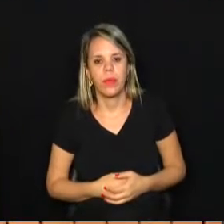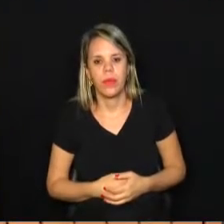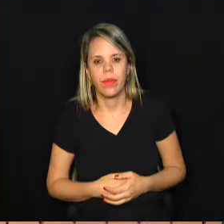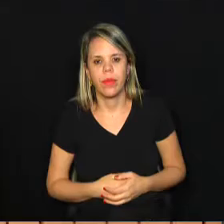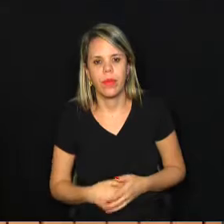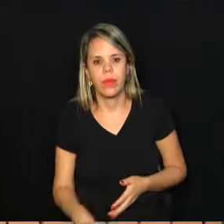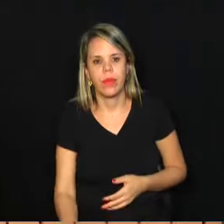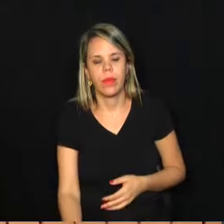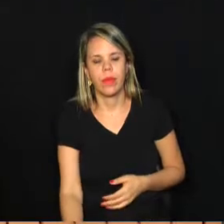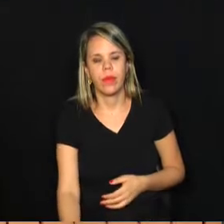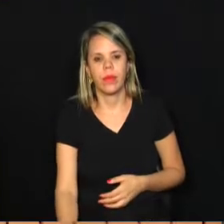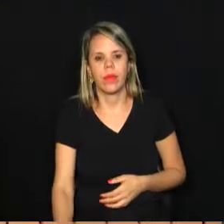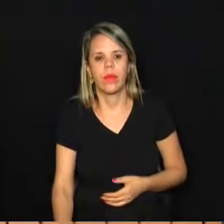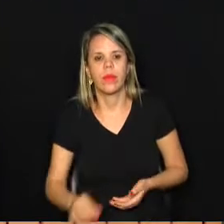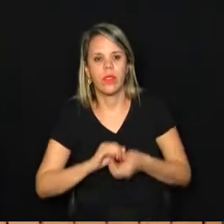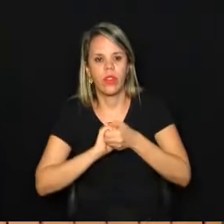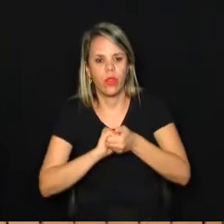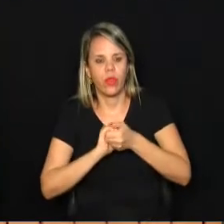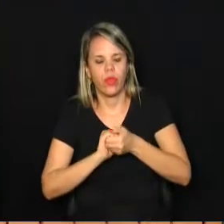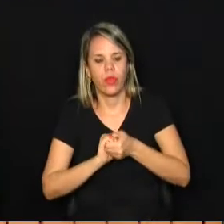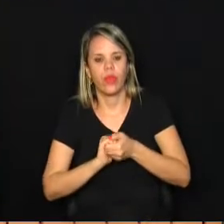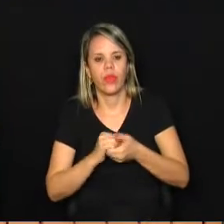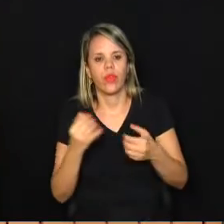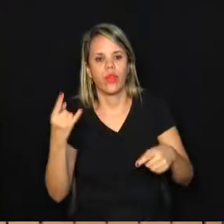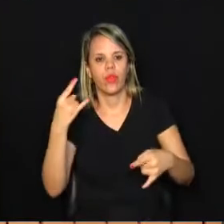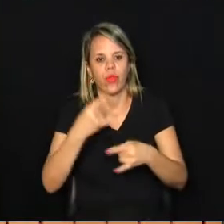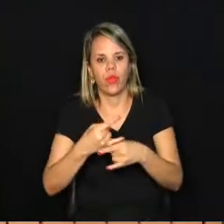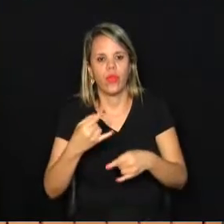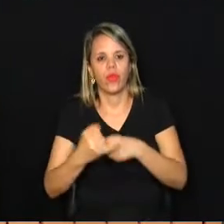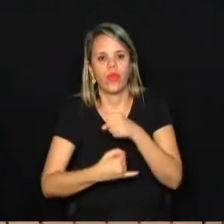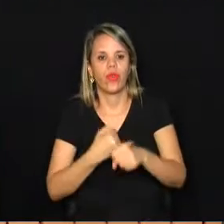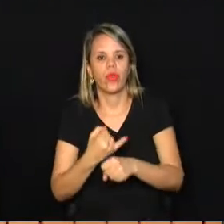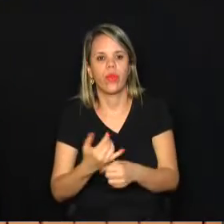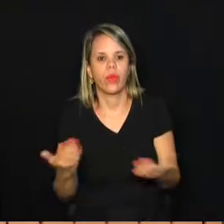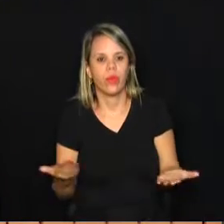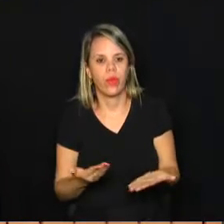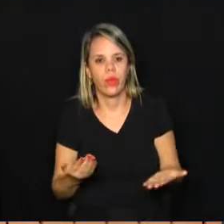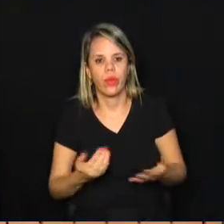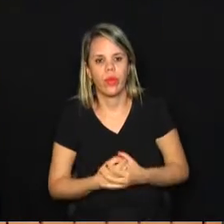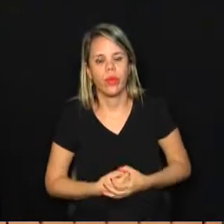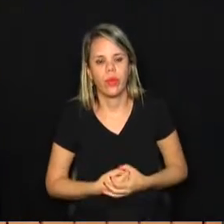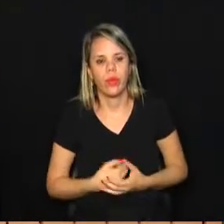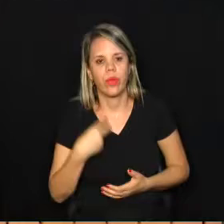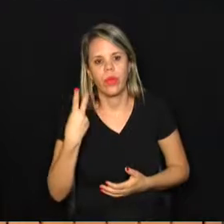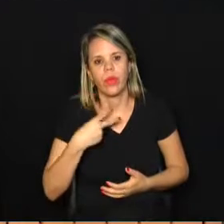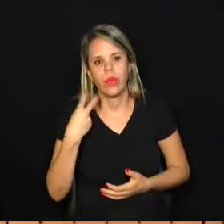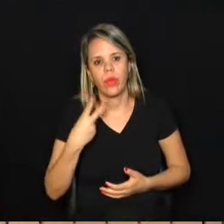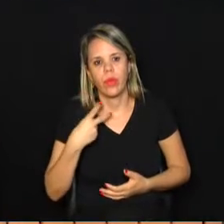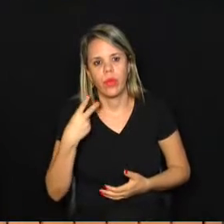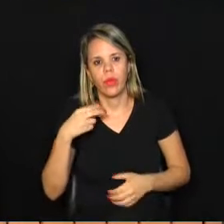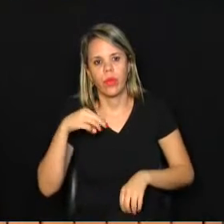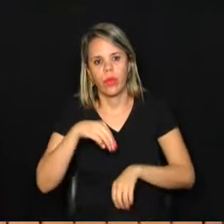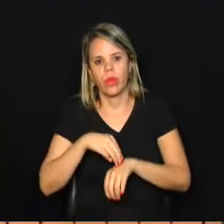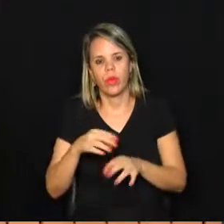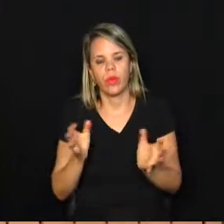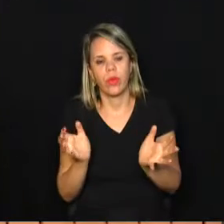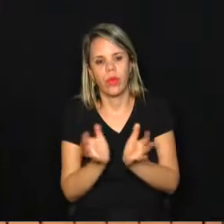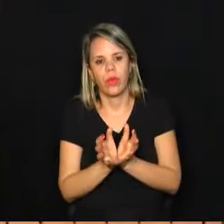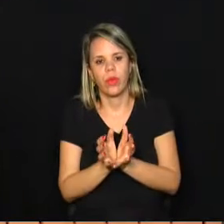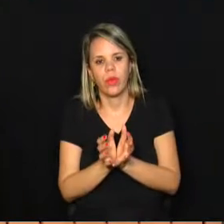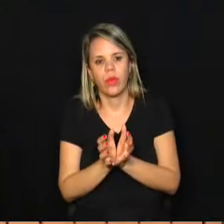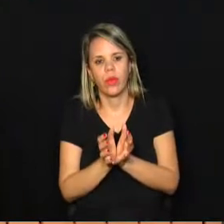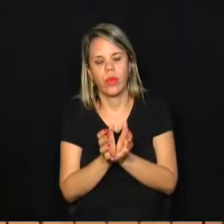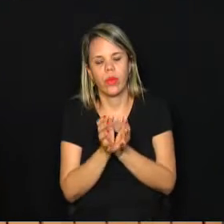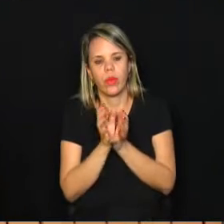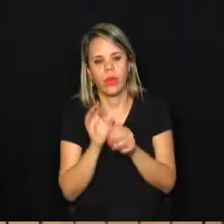eu gostaria de cumprimentar, que estão na sala agora, estão conosco, a vereadora, membro da Comissão